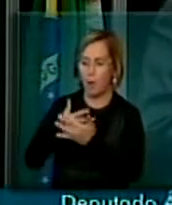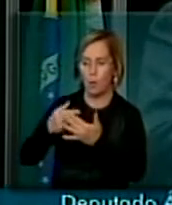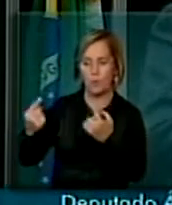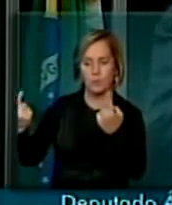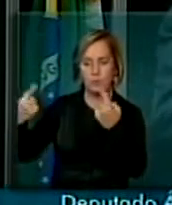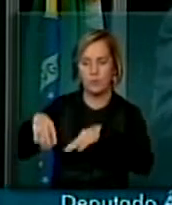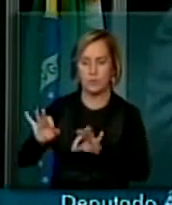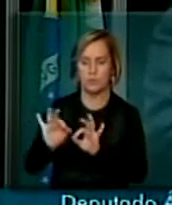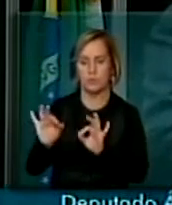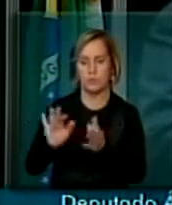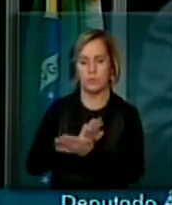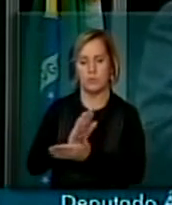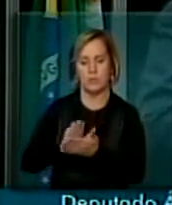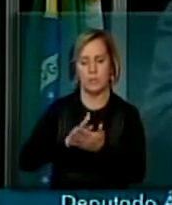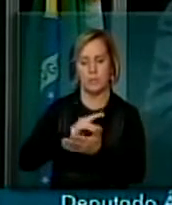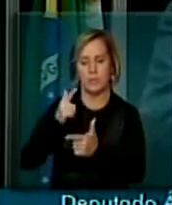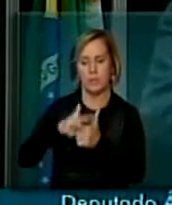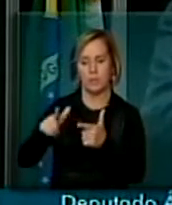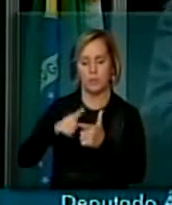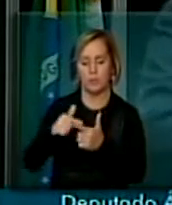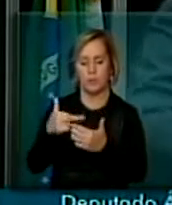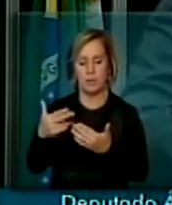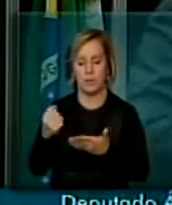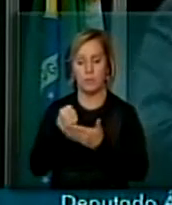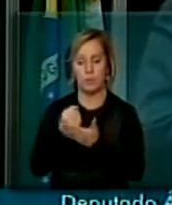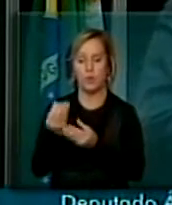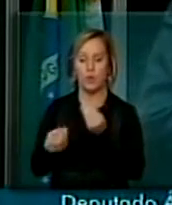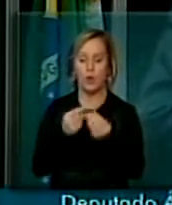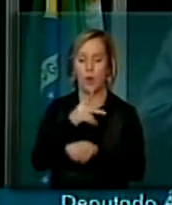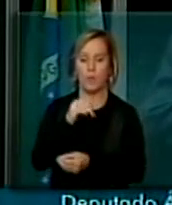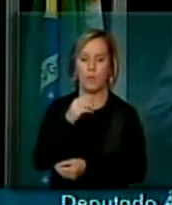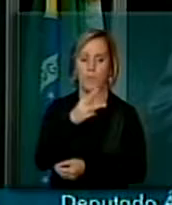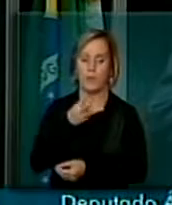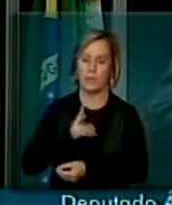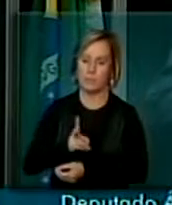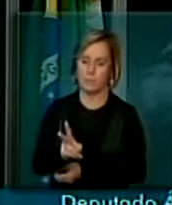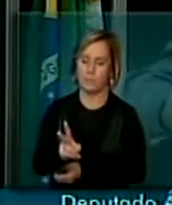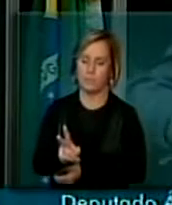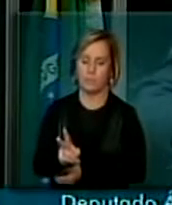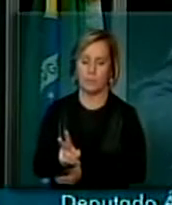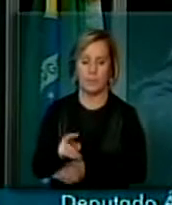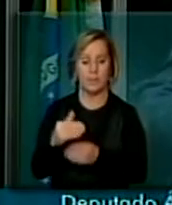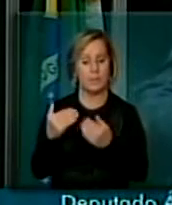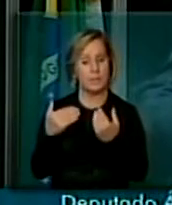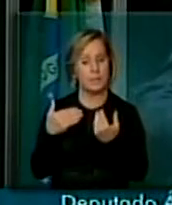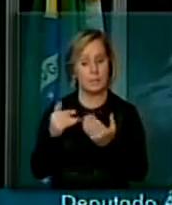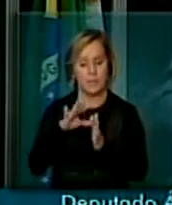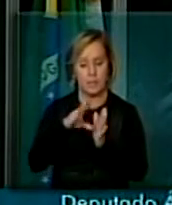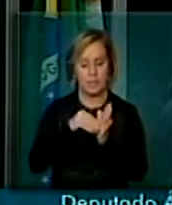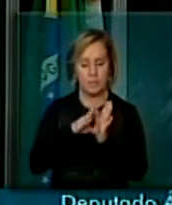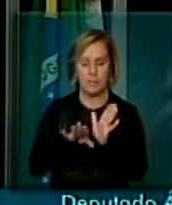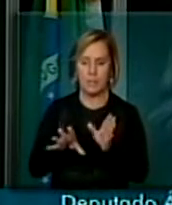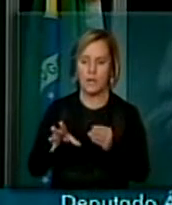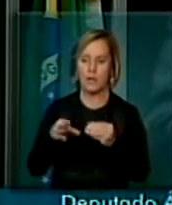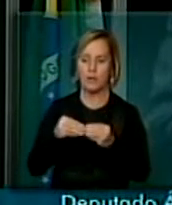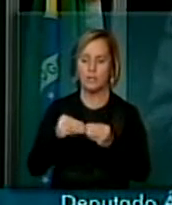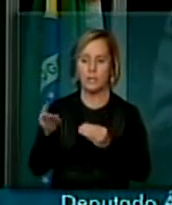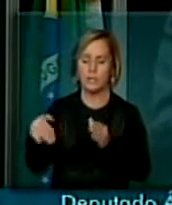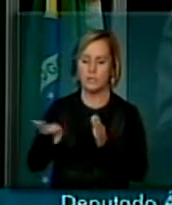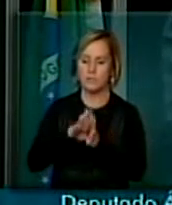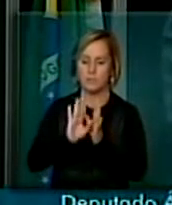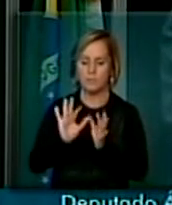faziam restrições à forma como a PEC 300 foi apresentada. De forma que a emenda aglutinativa veio para